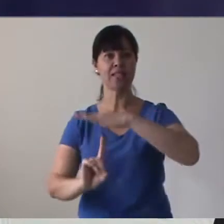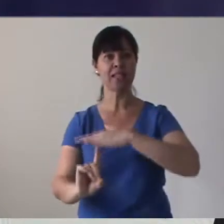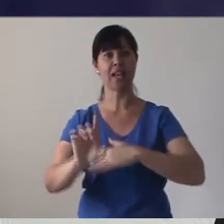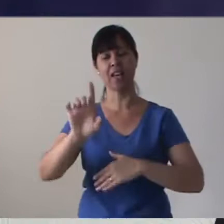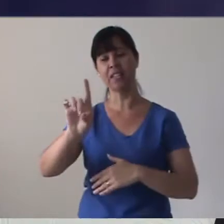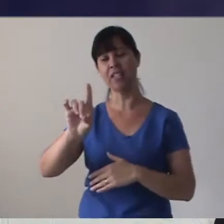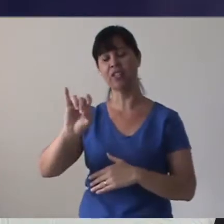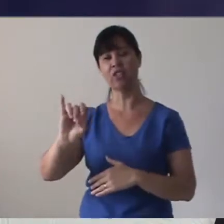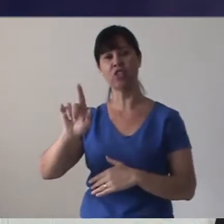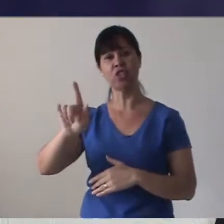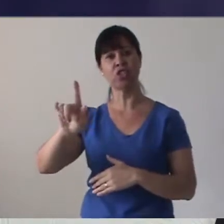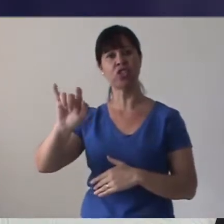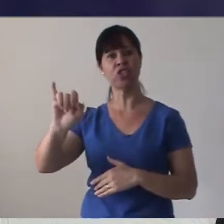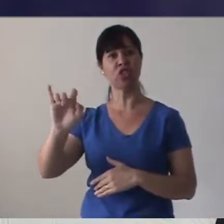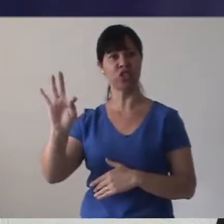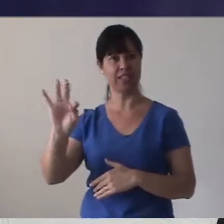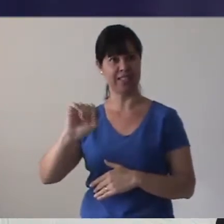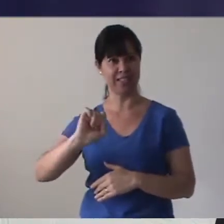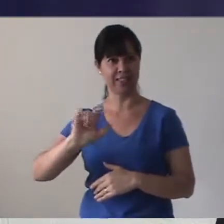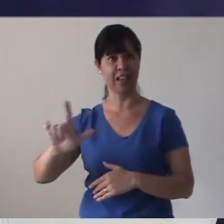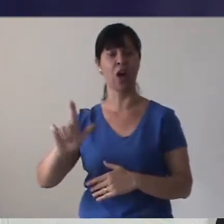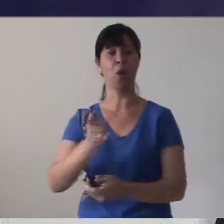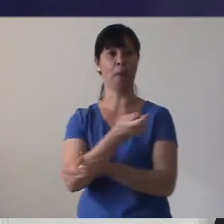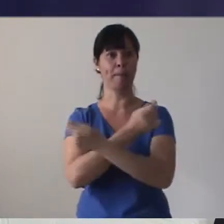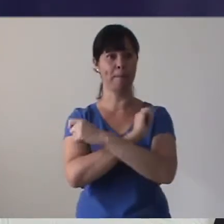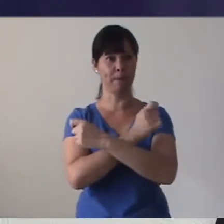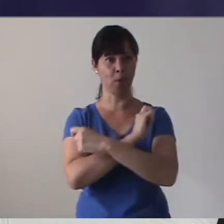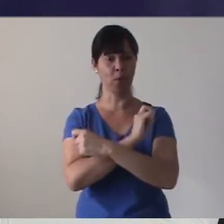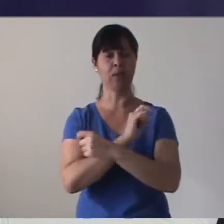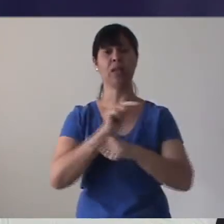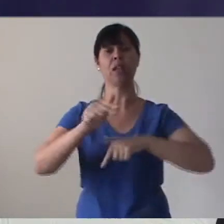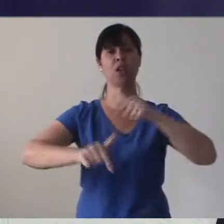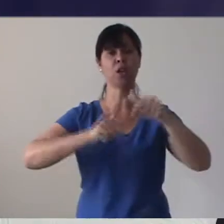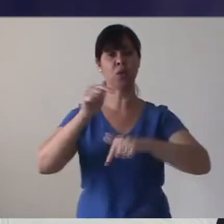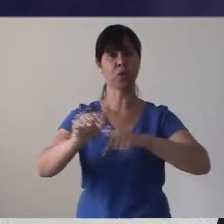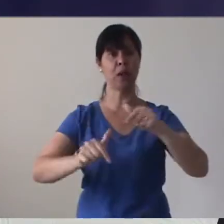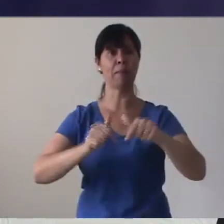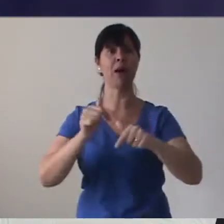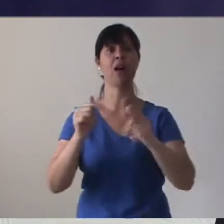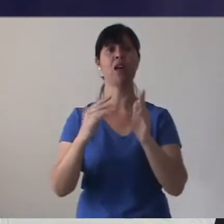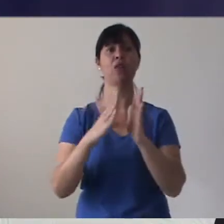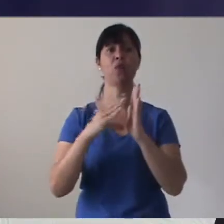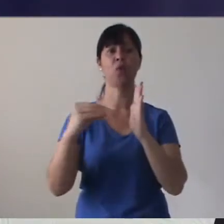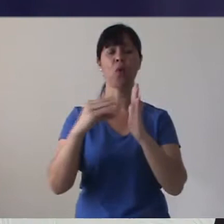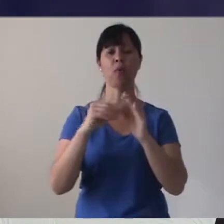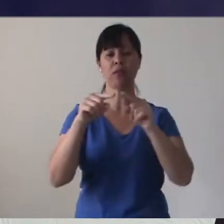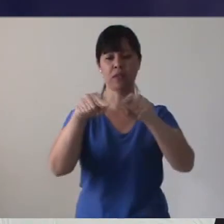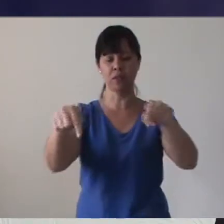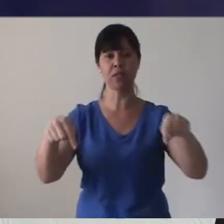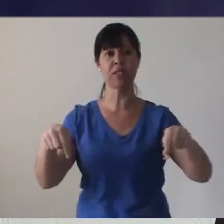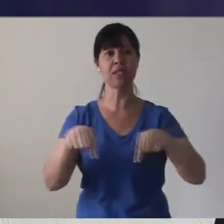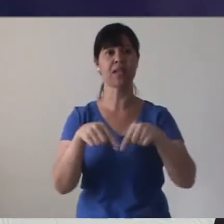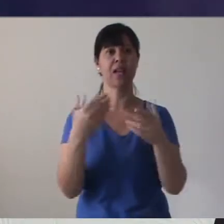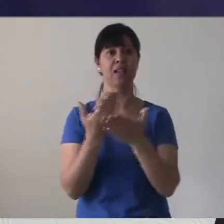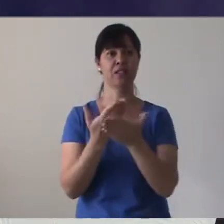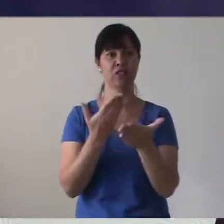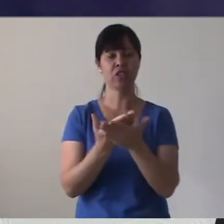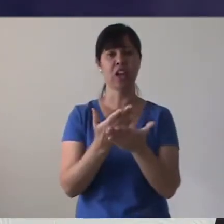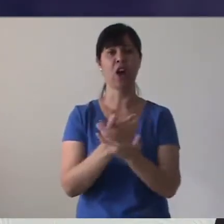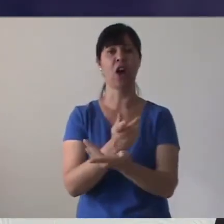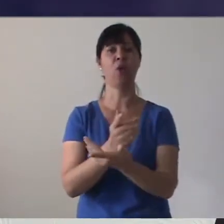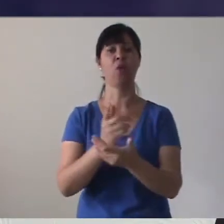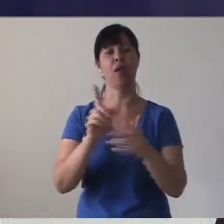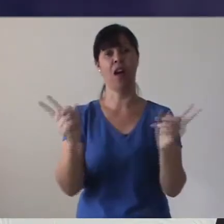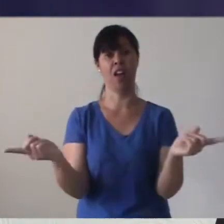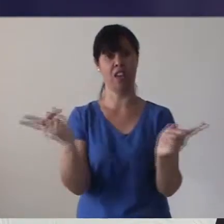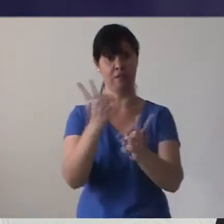No estudo da sala de aula invertida, né, no uso do vídeo na sala de aula invertida. Já trabalhei em um colégio